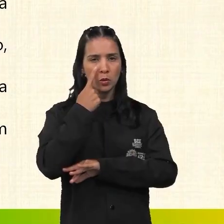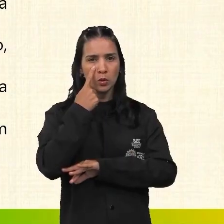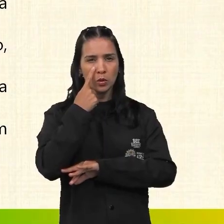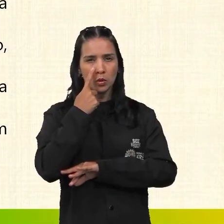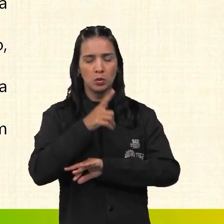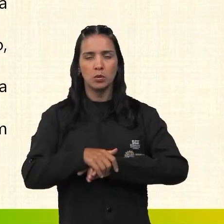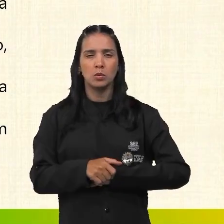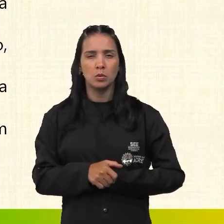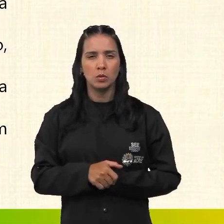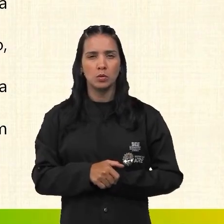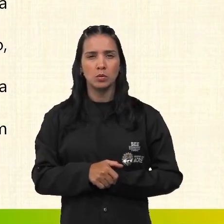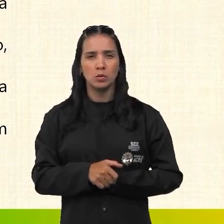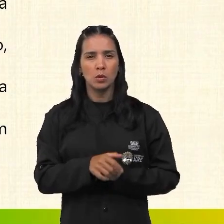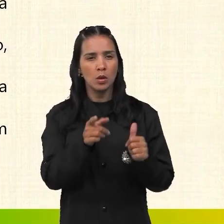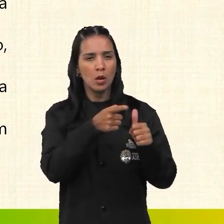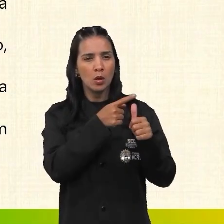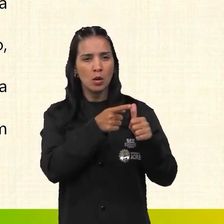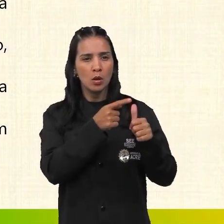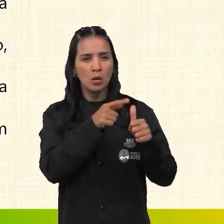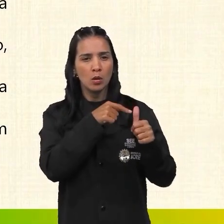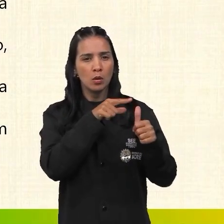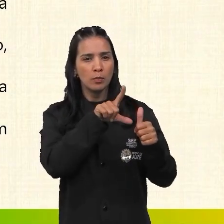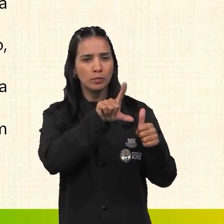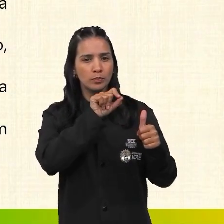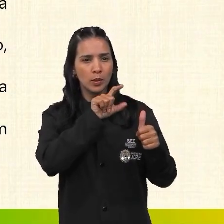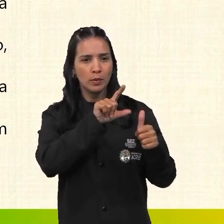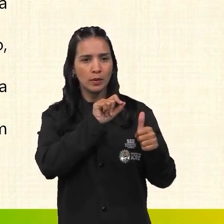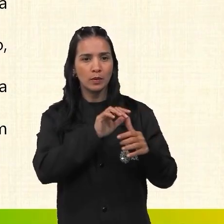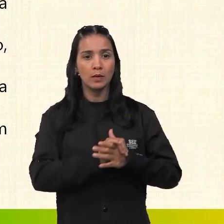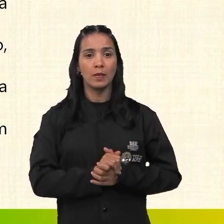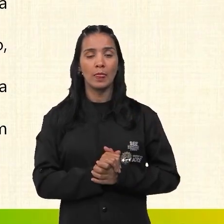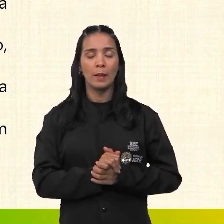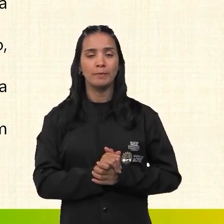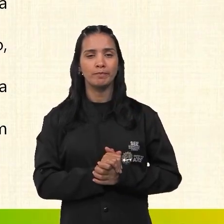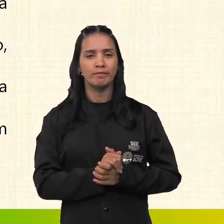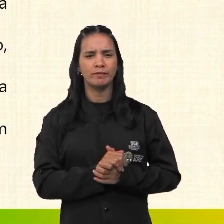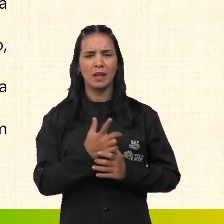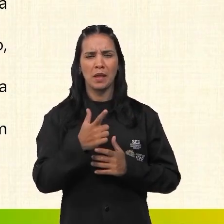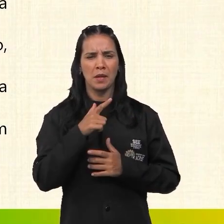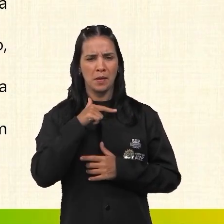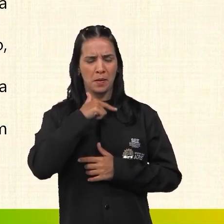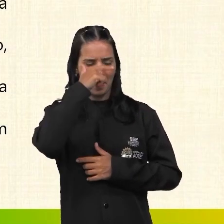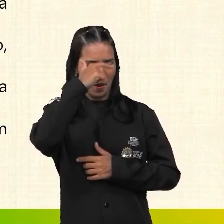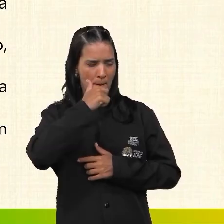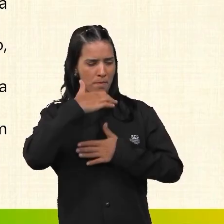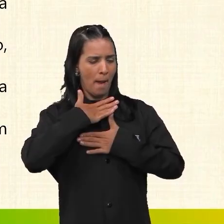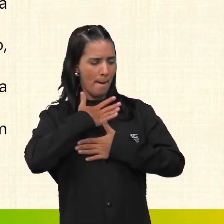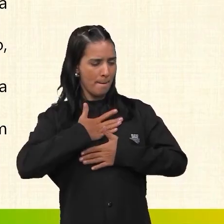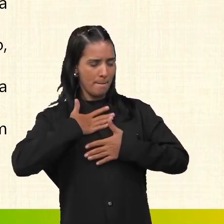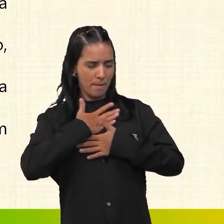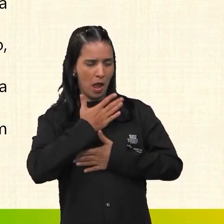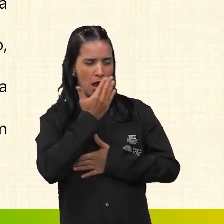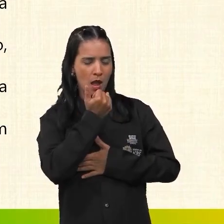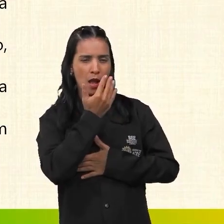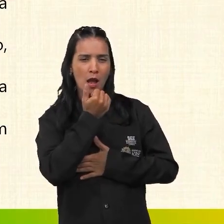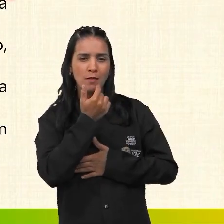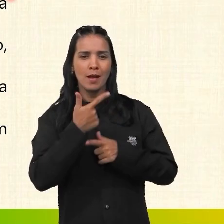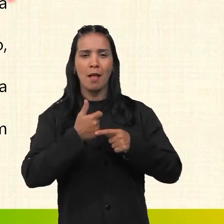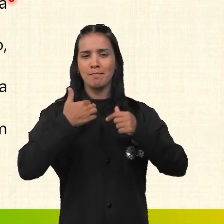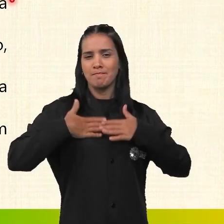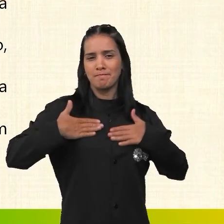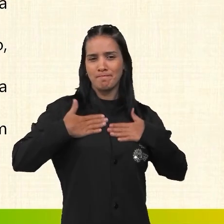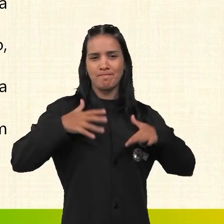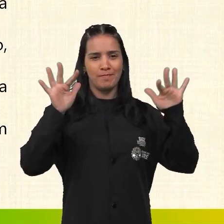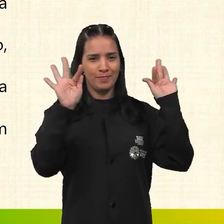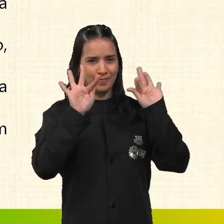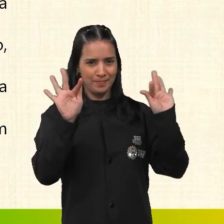A primeira alternativa diz, Calvin gosta muito do alimento, demonstrando sua reação de satisfação.